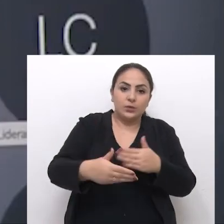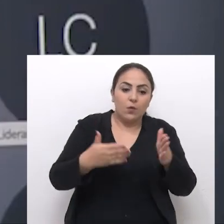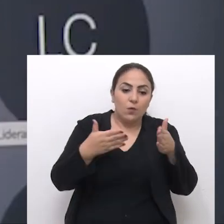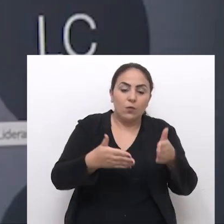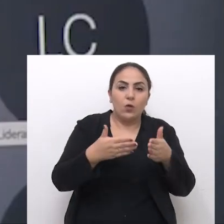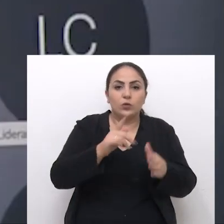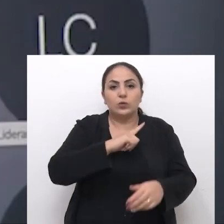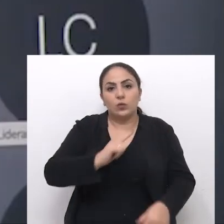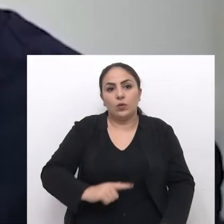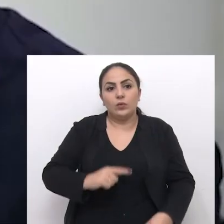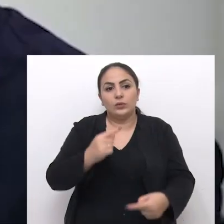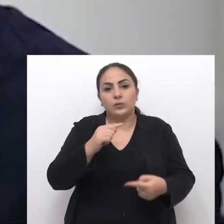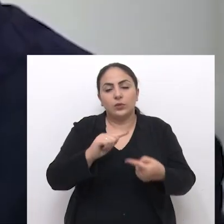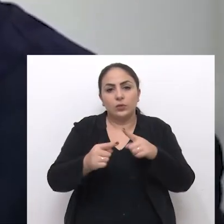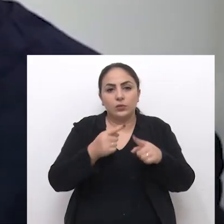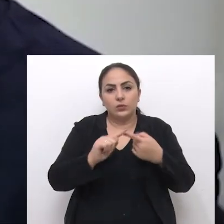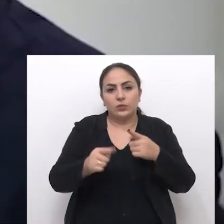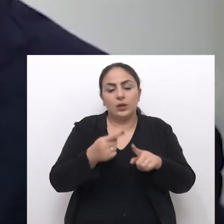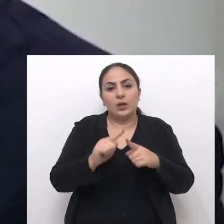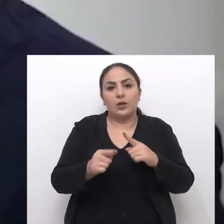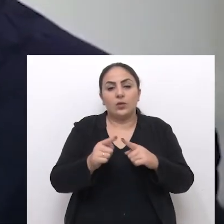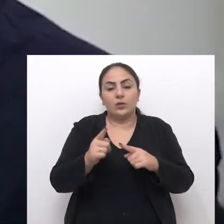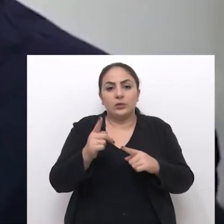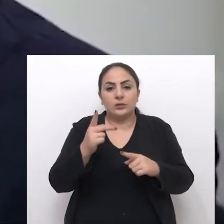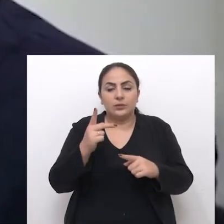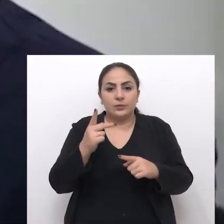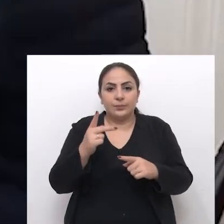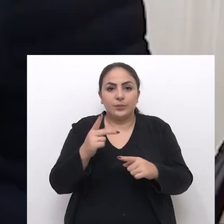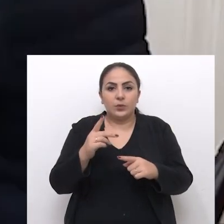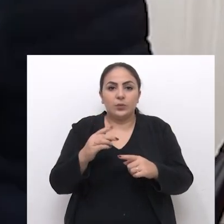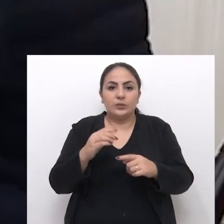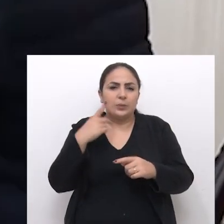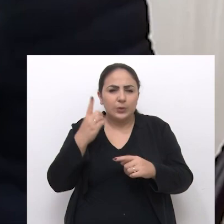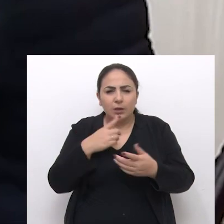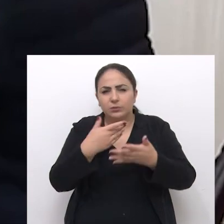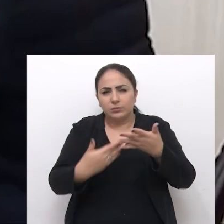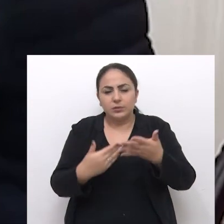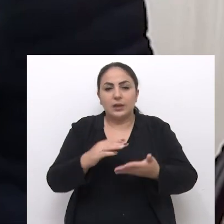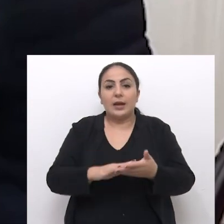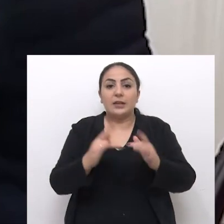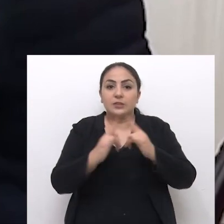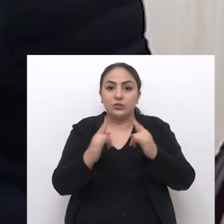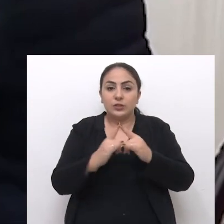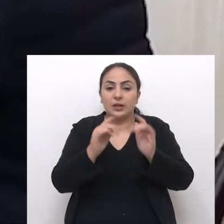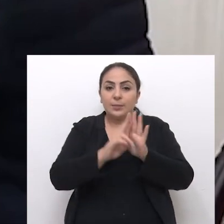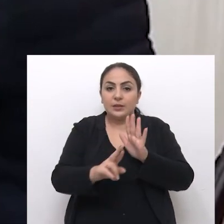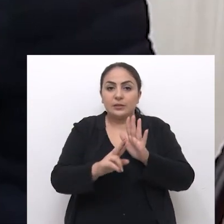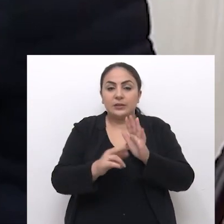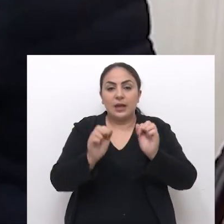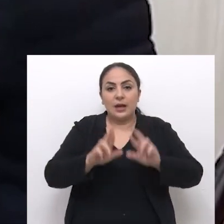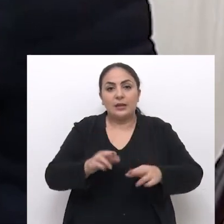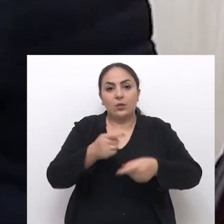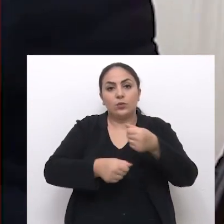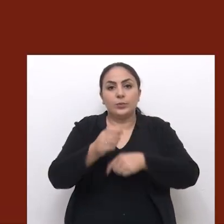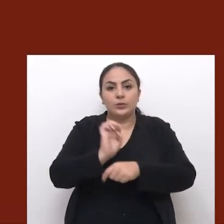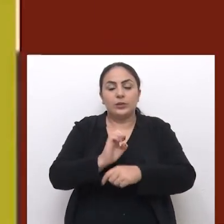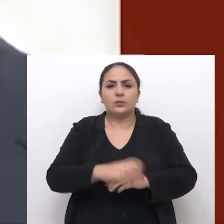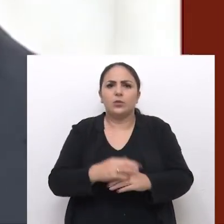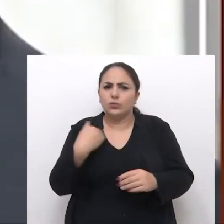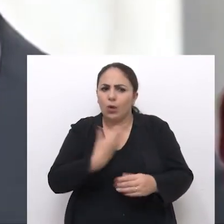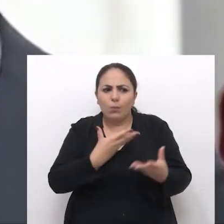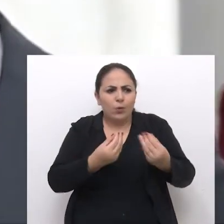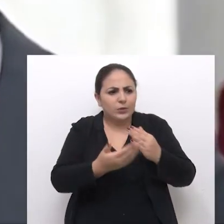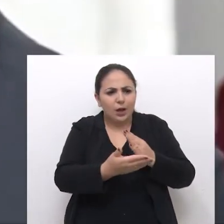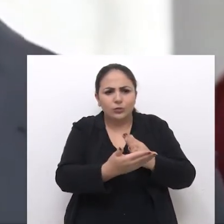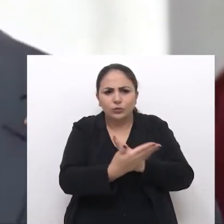cá, o foco do governo foi dialogar com os parlamentares e as entidades que representam os setores econômicos do Estado. E